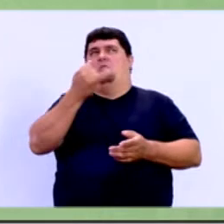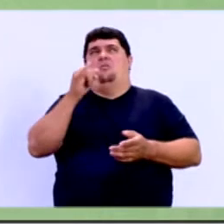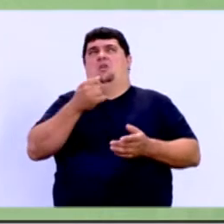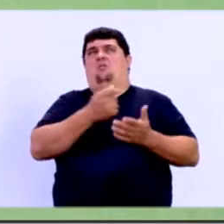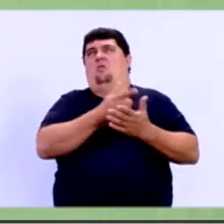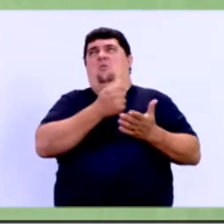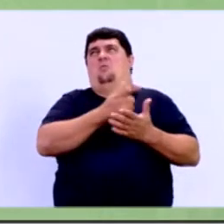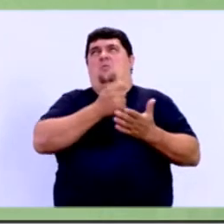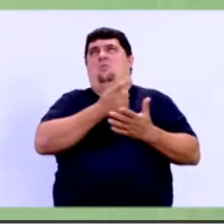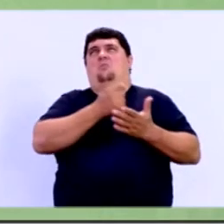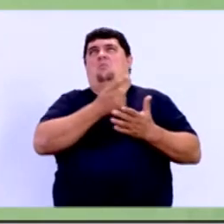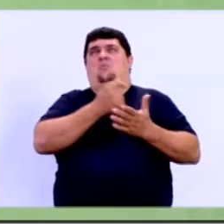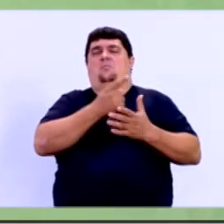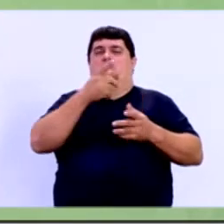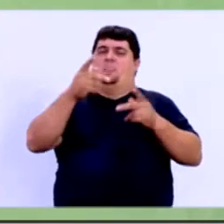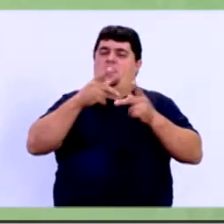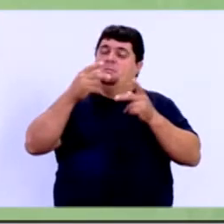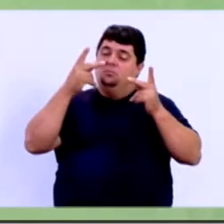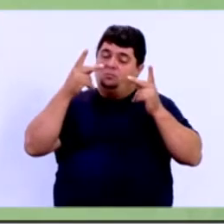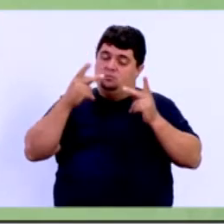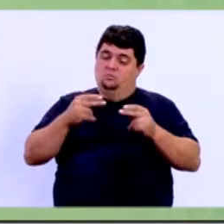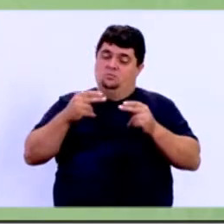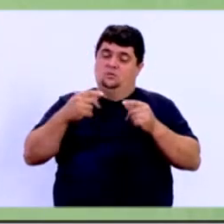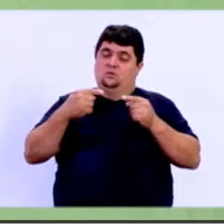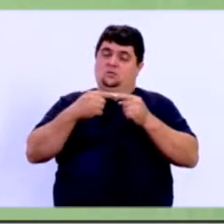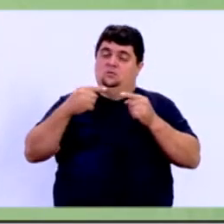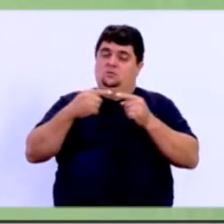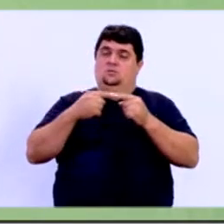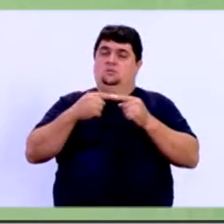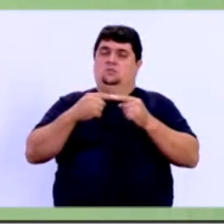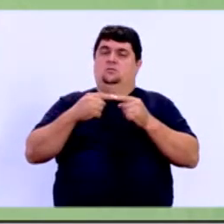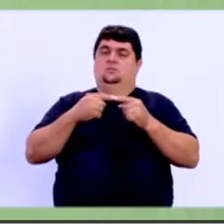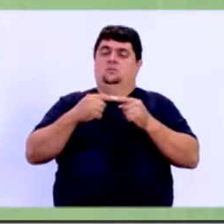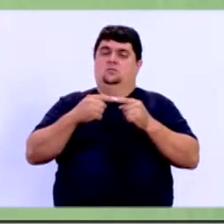foi planejado e equilibrado, né?